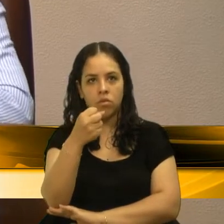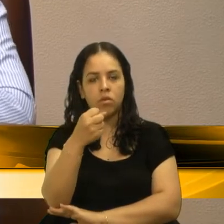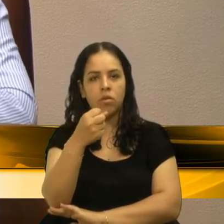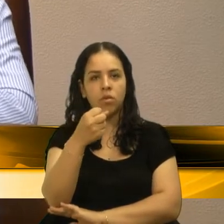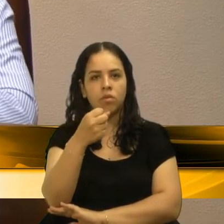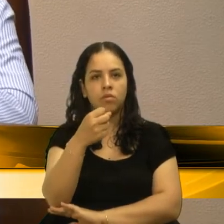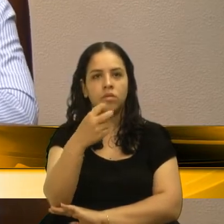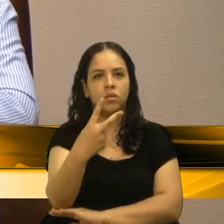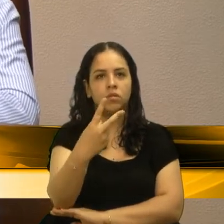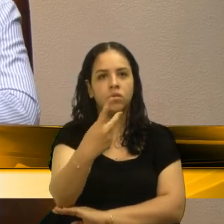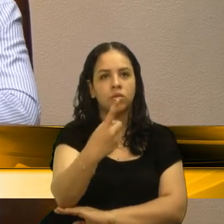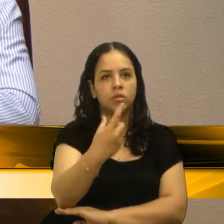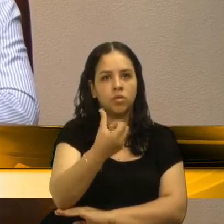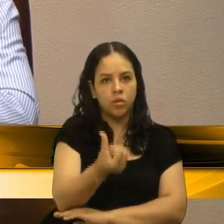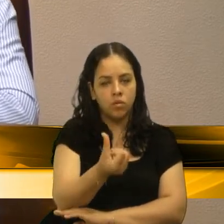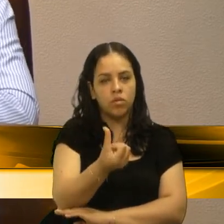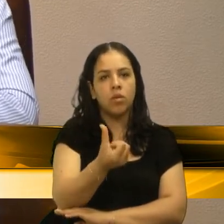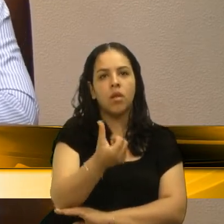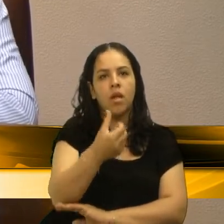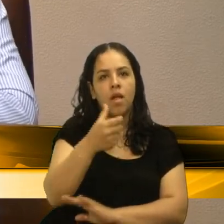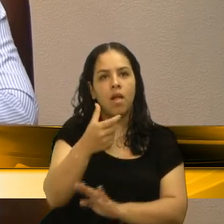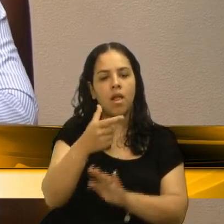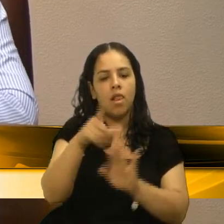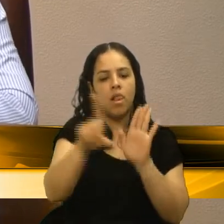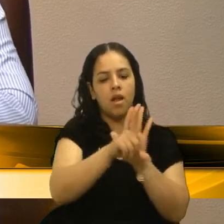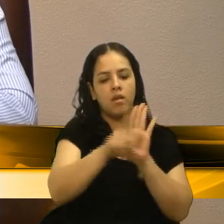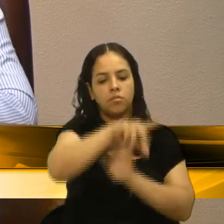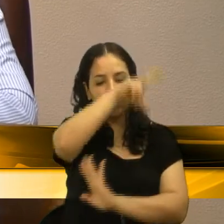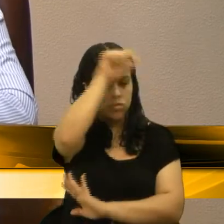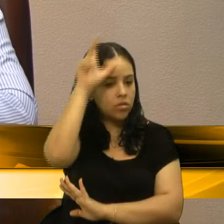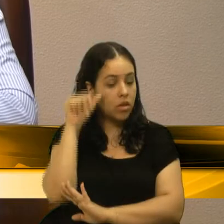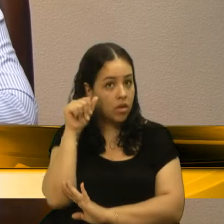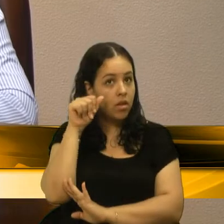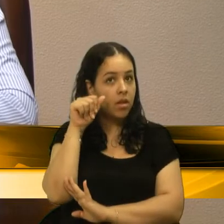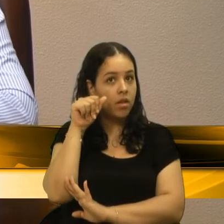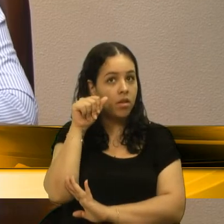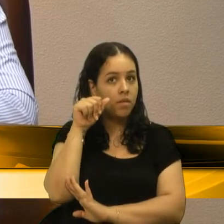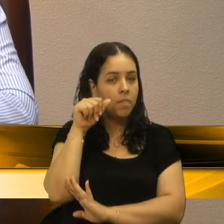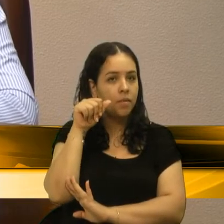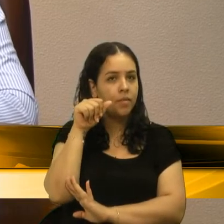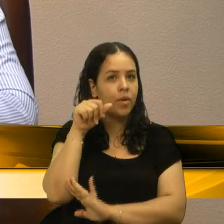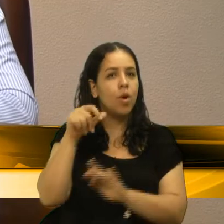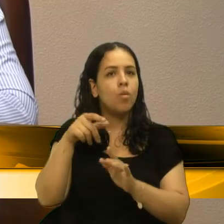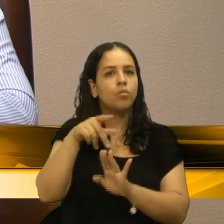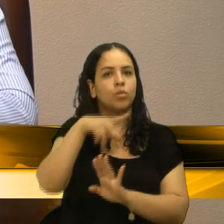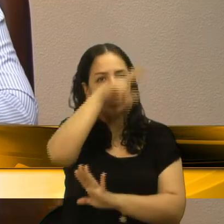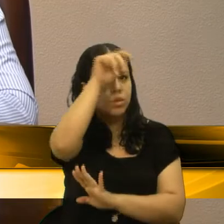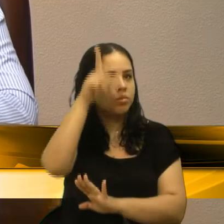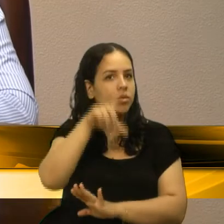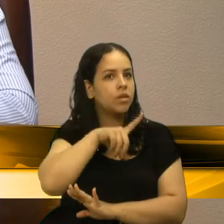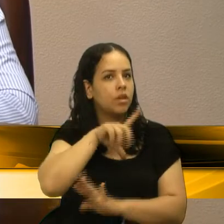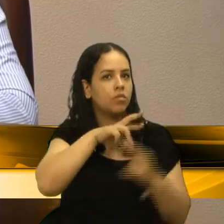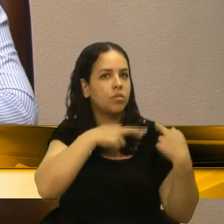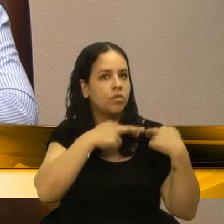estabelece quanto segue. É competência do município, ressalvada do Estado, prover tudo quanto diga